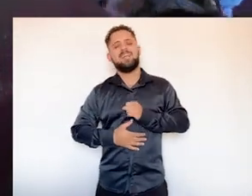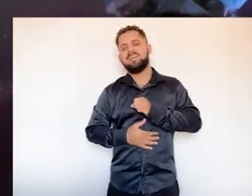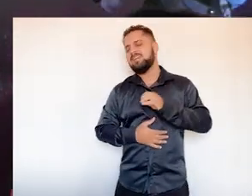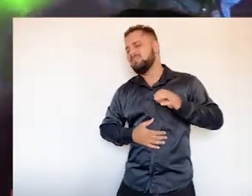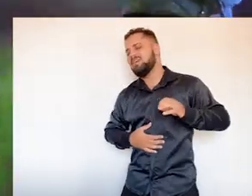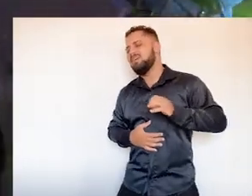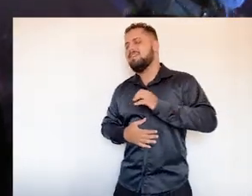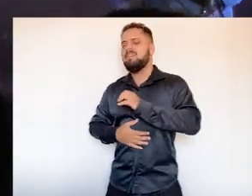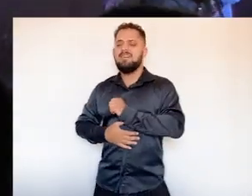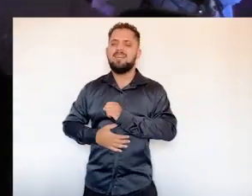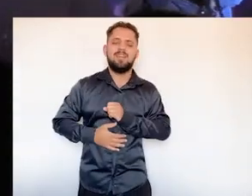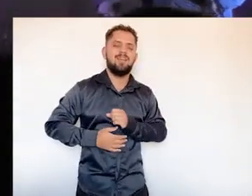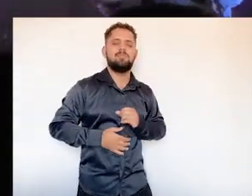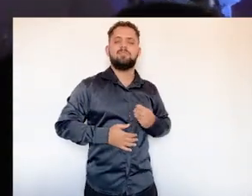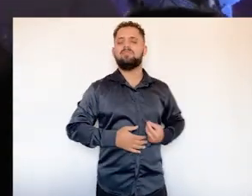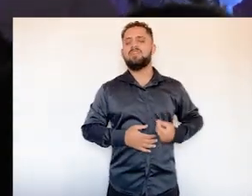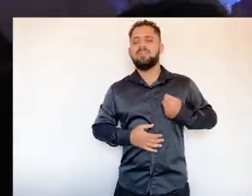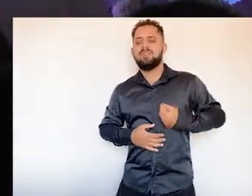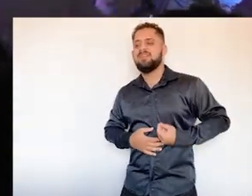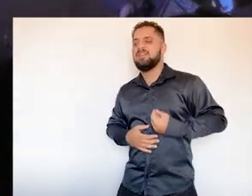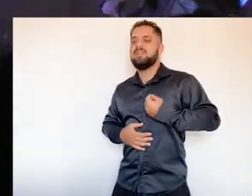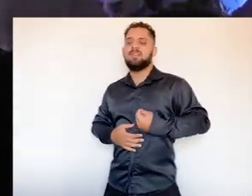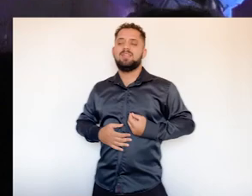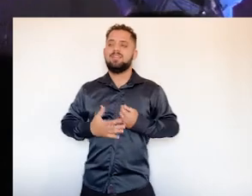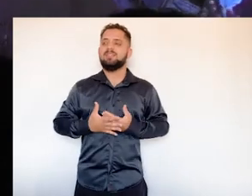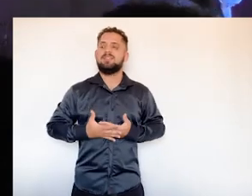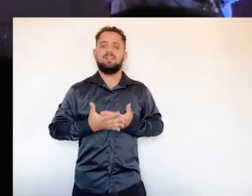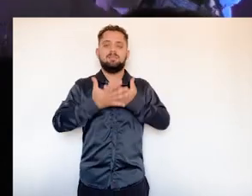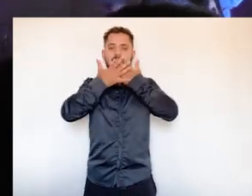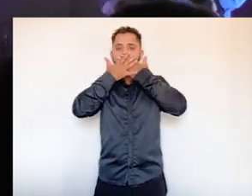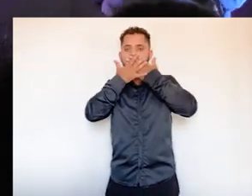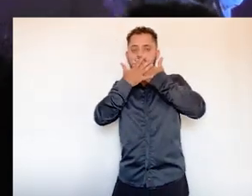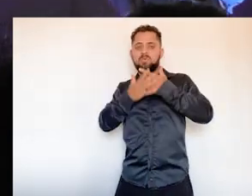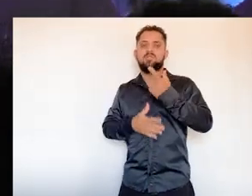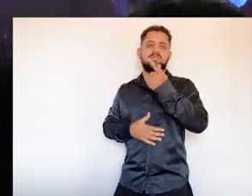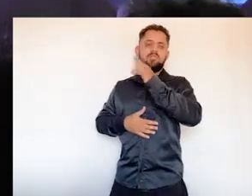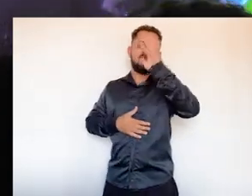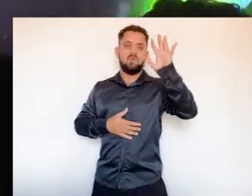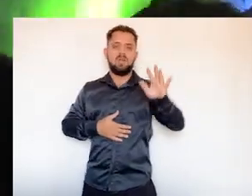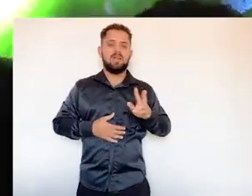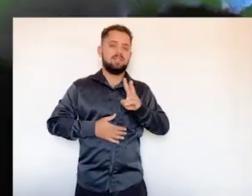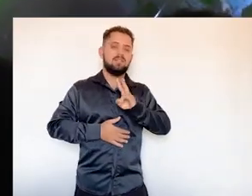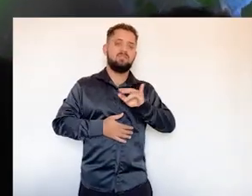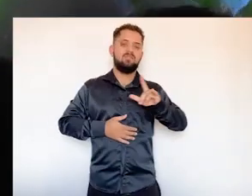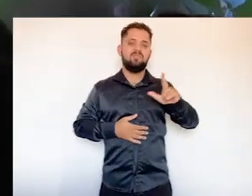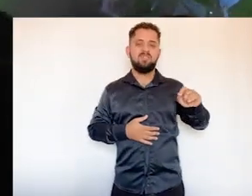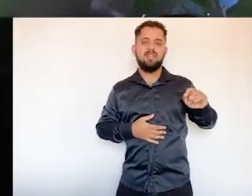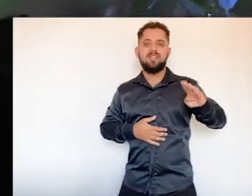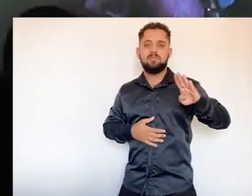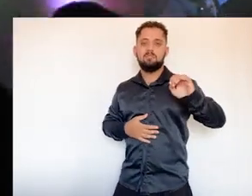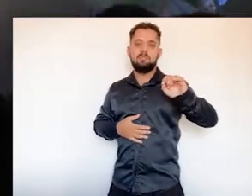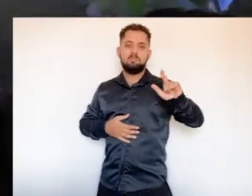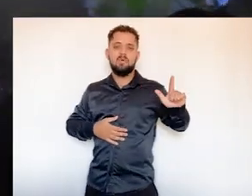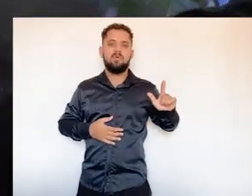Oh, oh, oh, Vila Boa de Goiás, eu vim pra você.